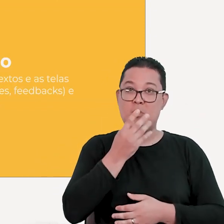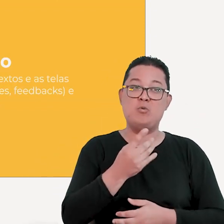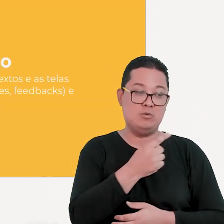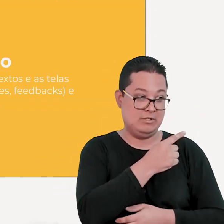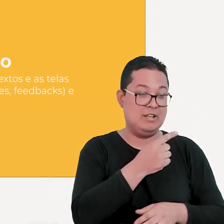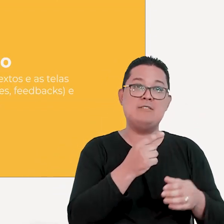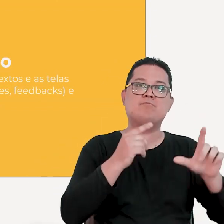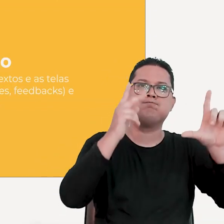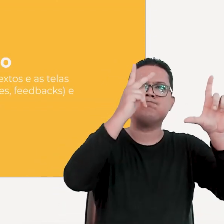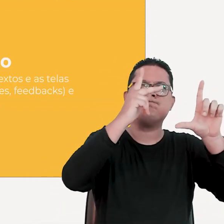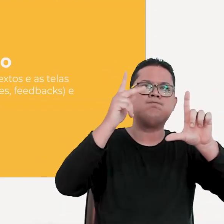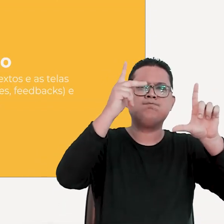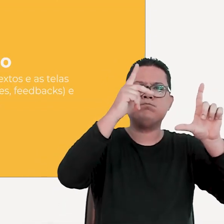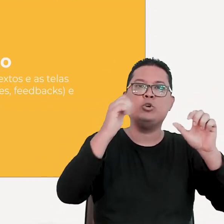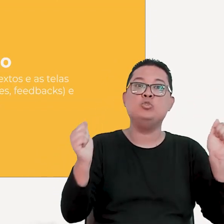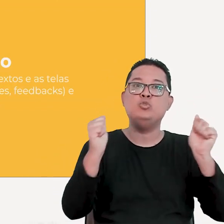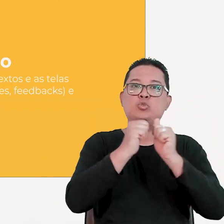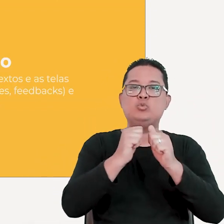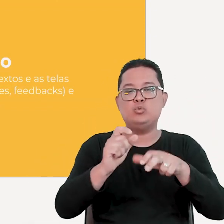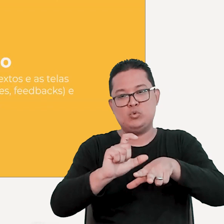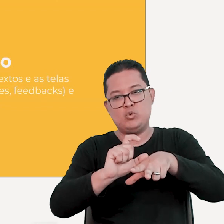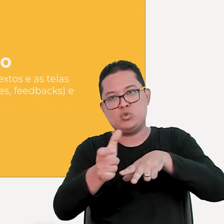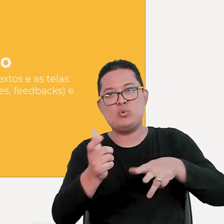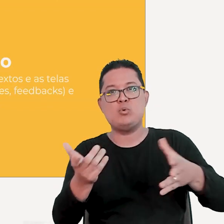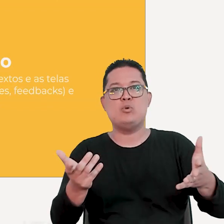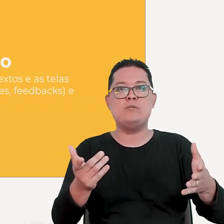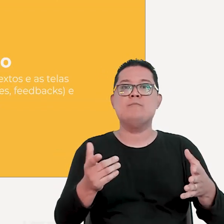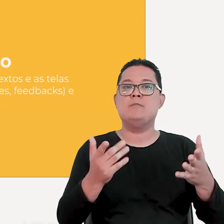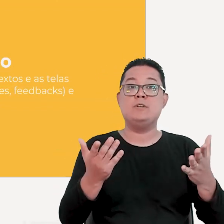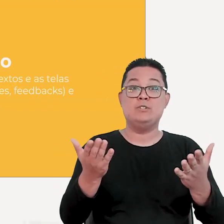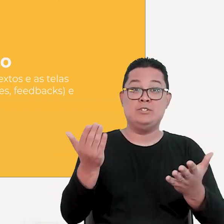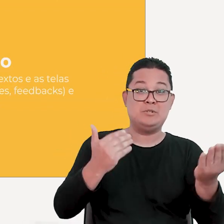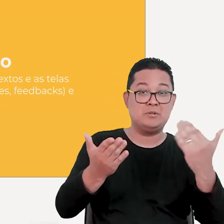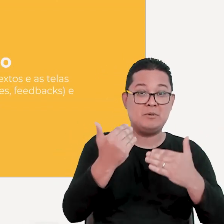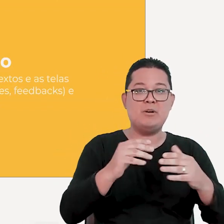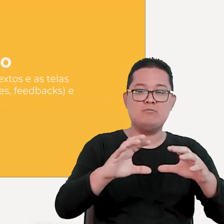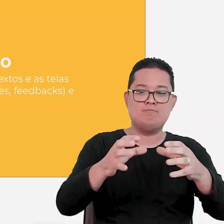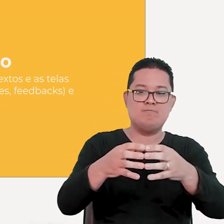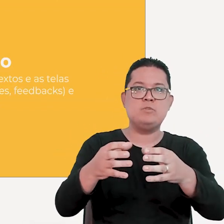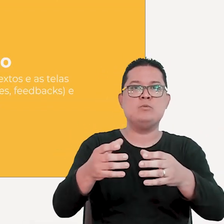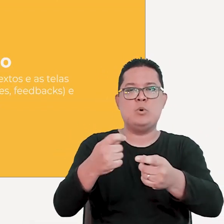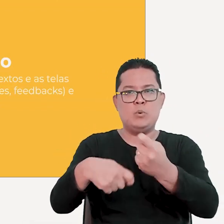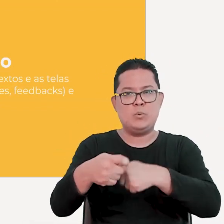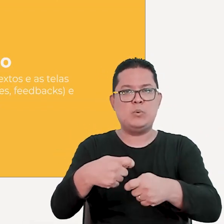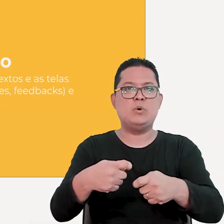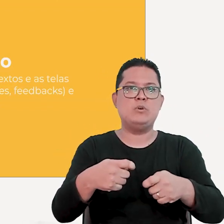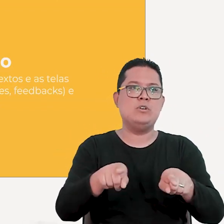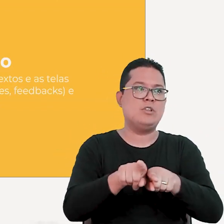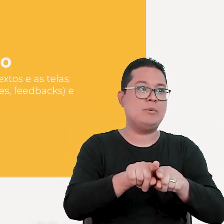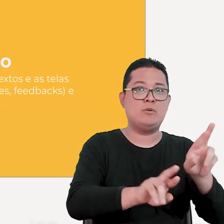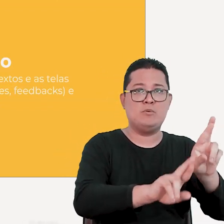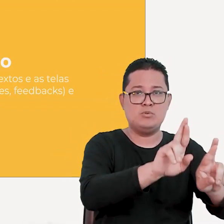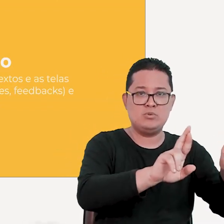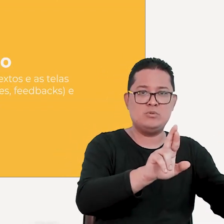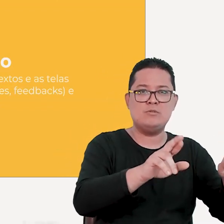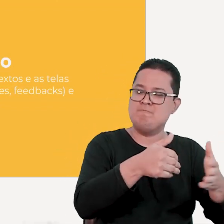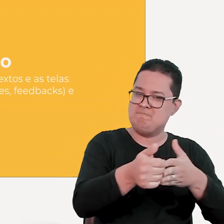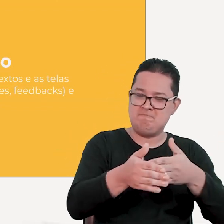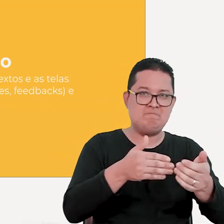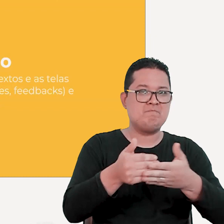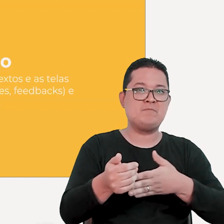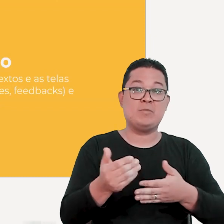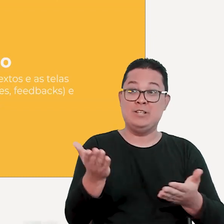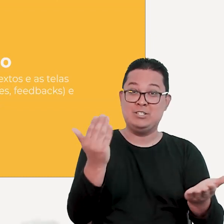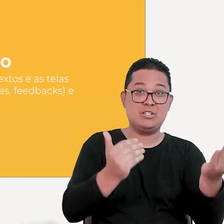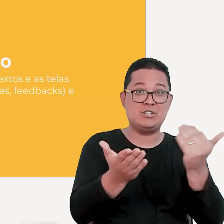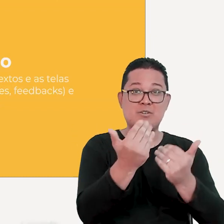gente consegue trazer o time de produto, negócio, gestor, seja quem for, para dentro da cocriação inicial, é muito melhor,